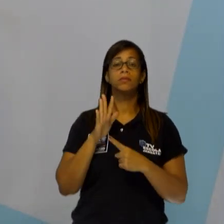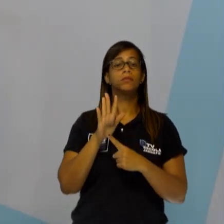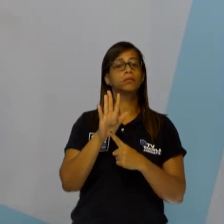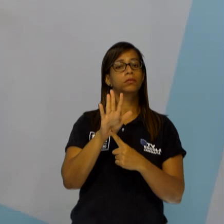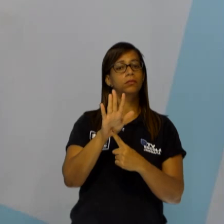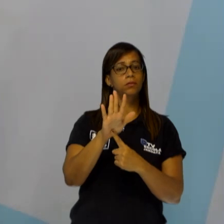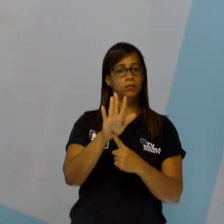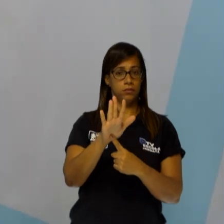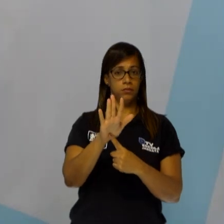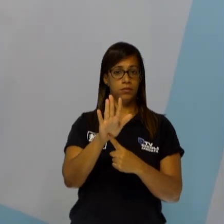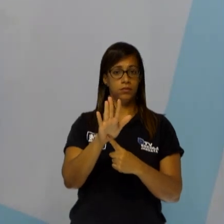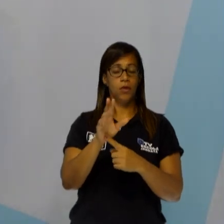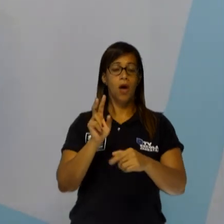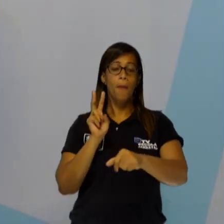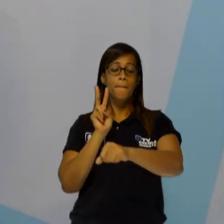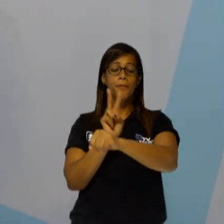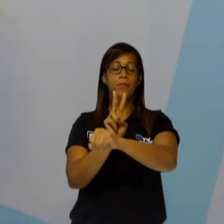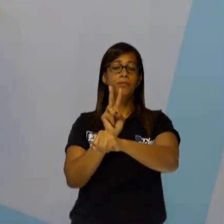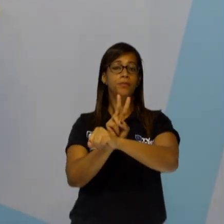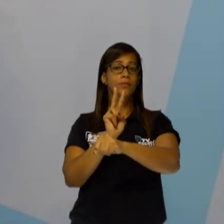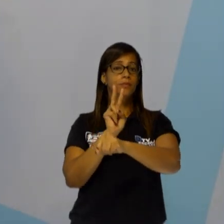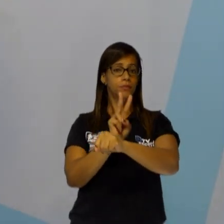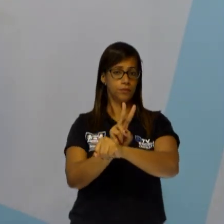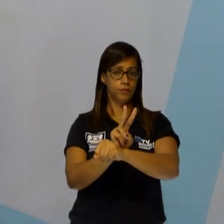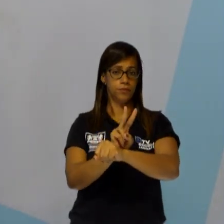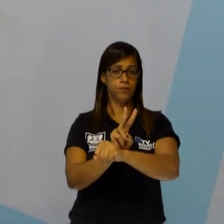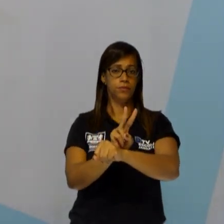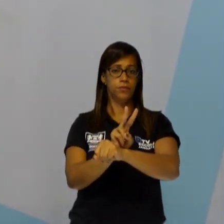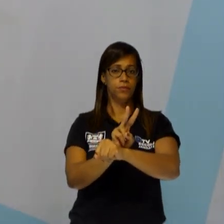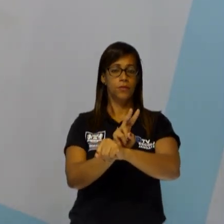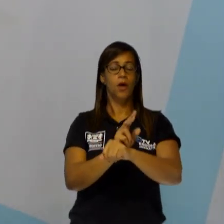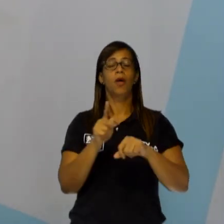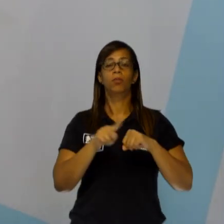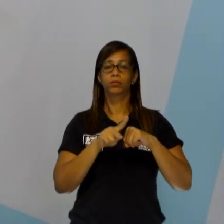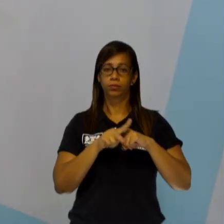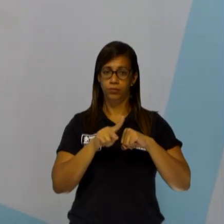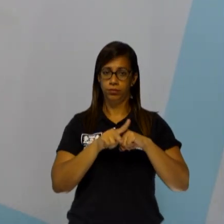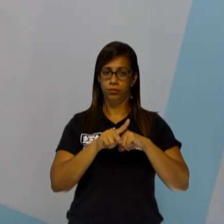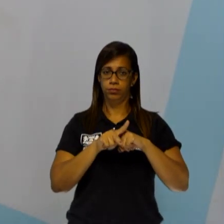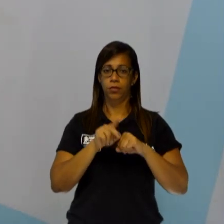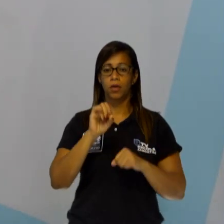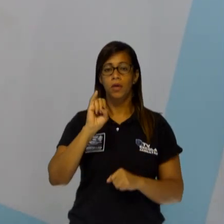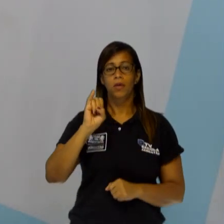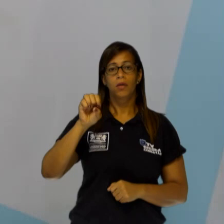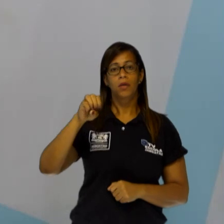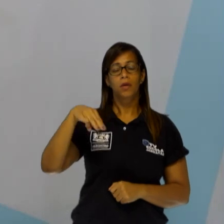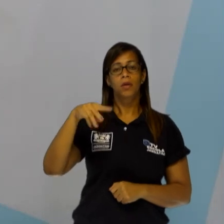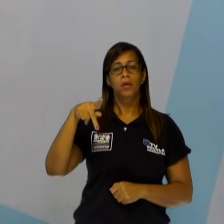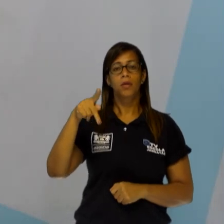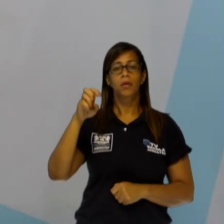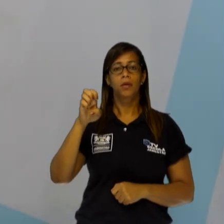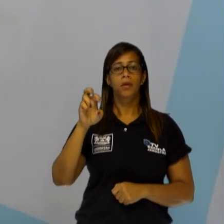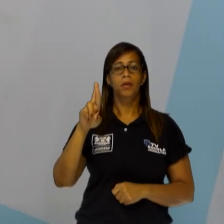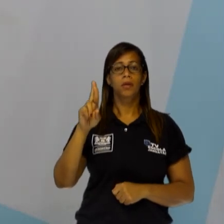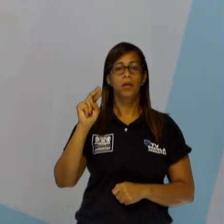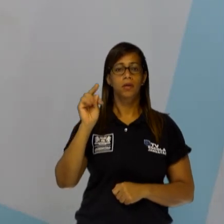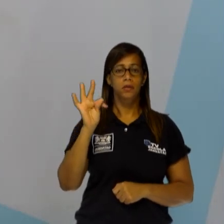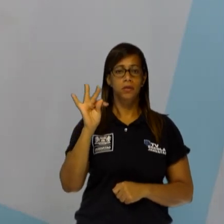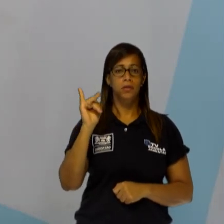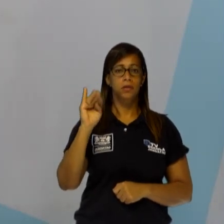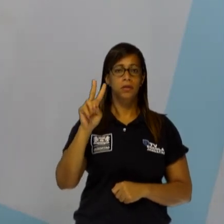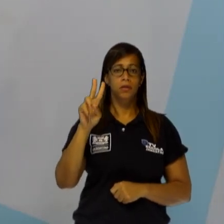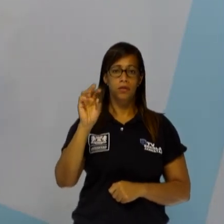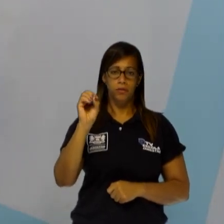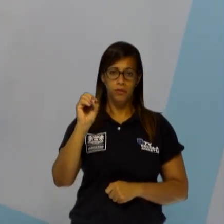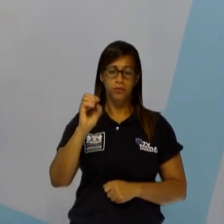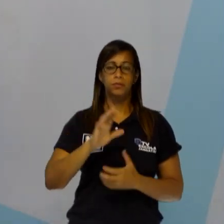verbo no modo imperativo. Proteja, certo? Além disso, nós temos aí também o lado